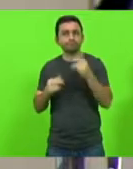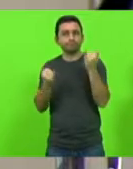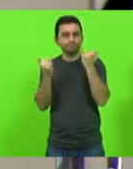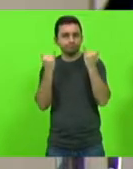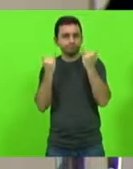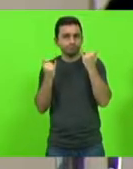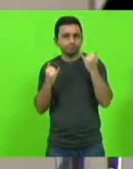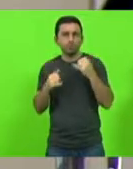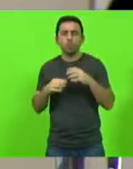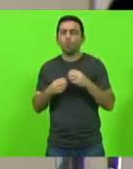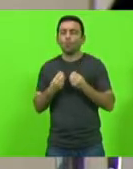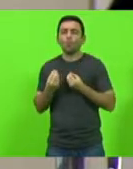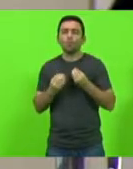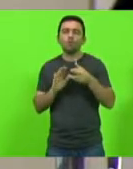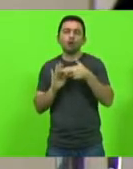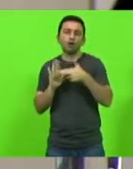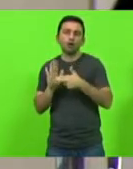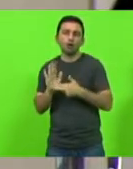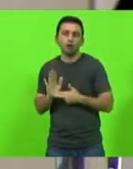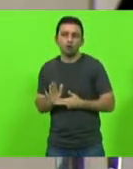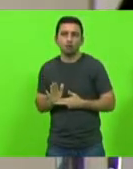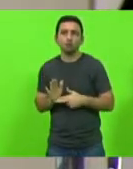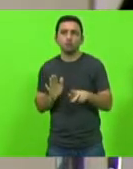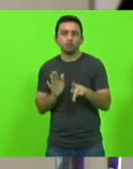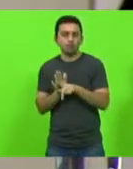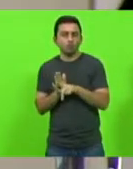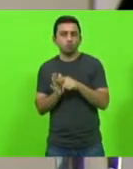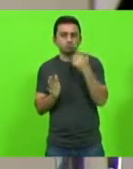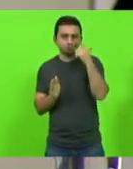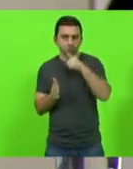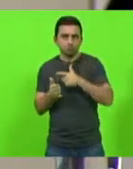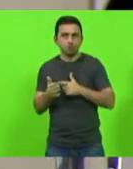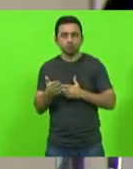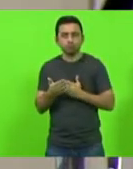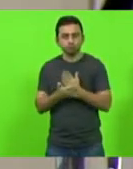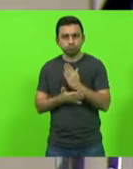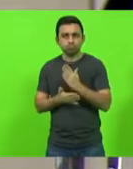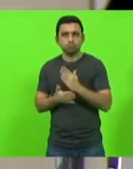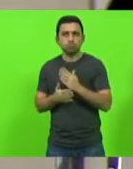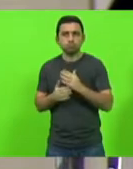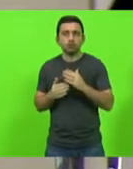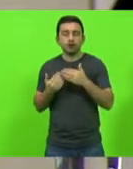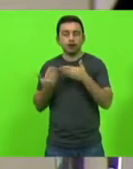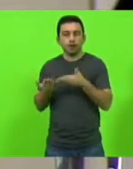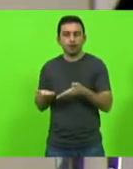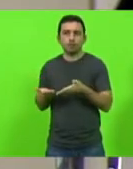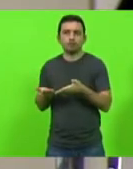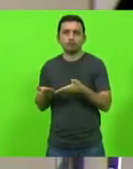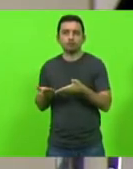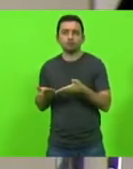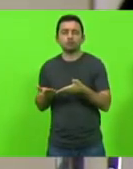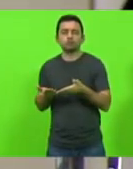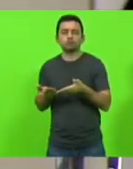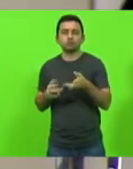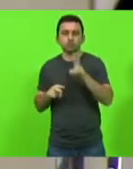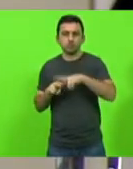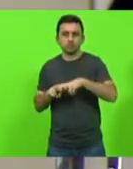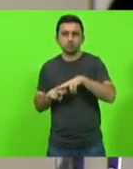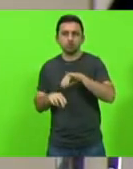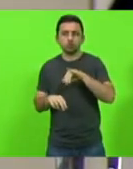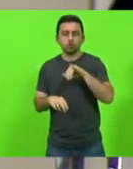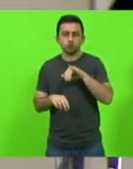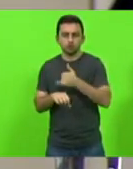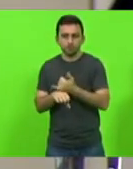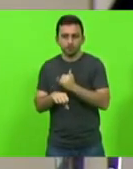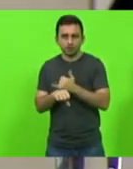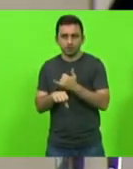que estão sendo tomadas para sanar o problema de superlotação do presídio de joanville em discussão não havendo quem queira discutir